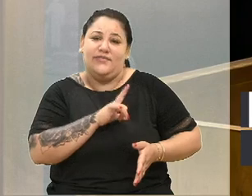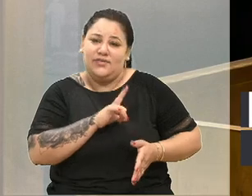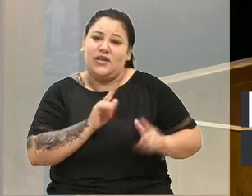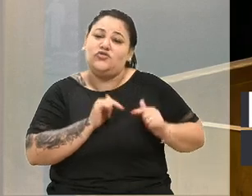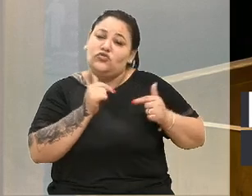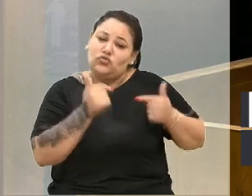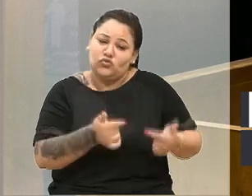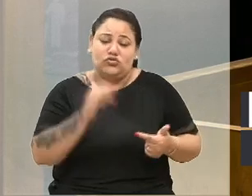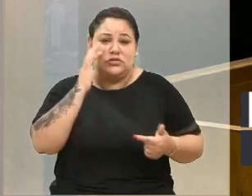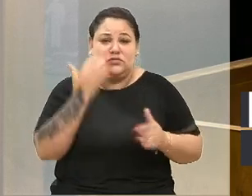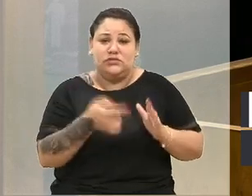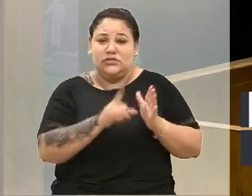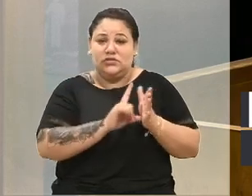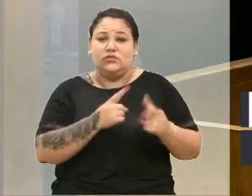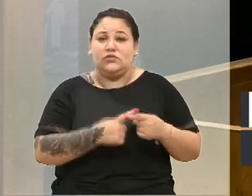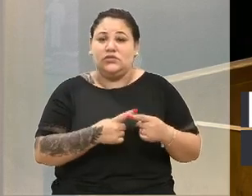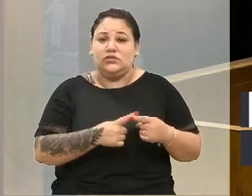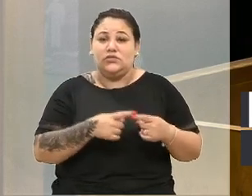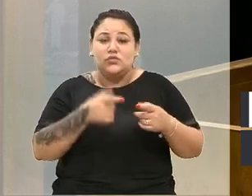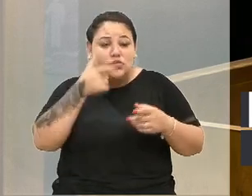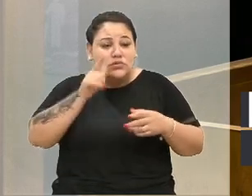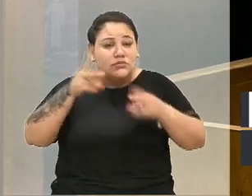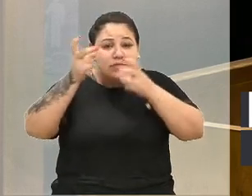para justamente e conseguiu verificar que